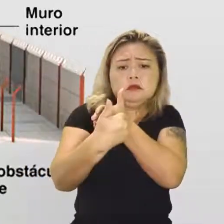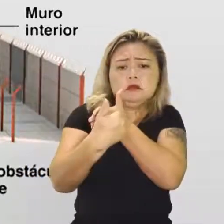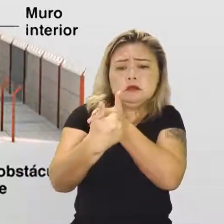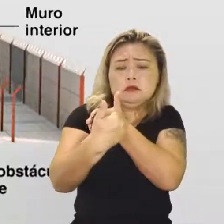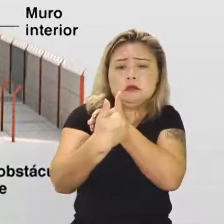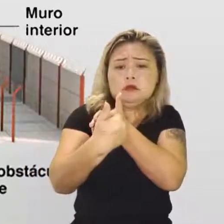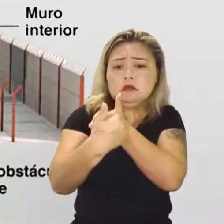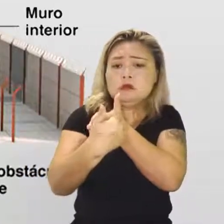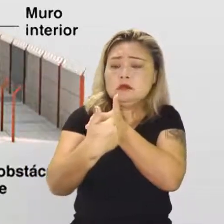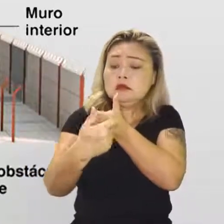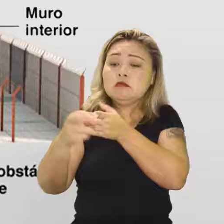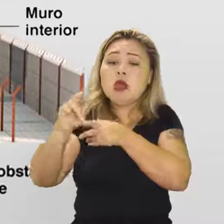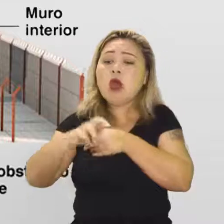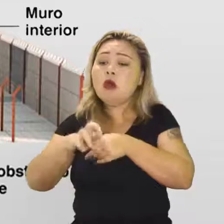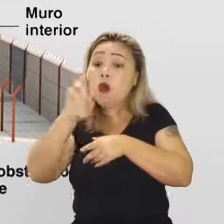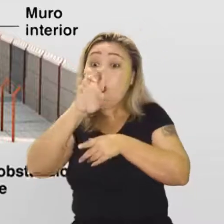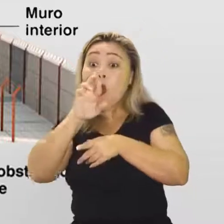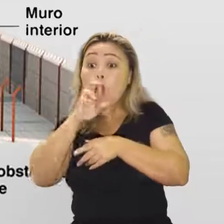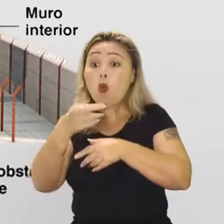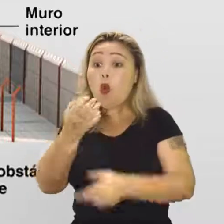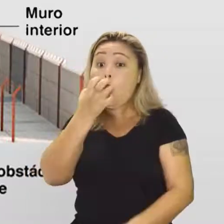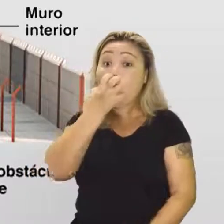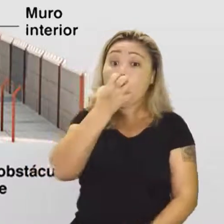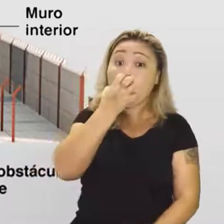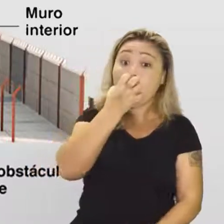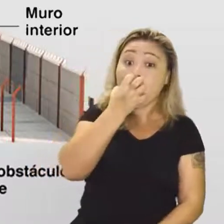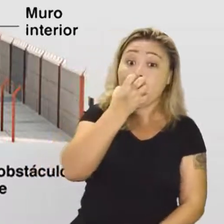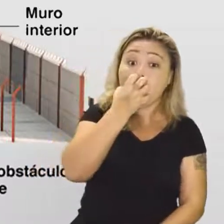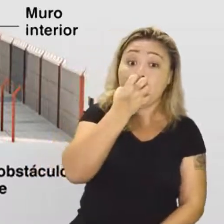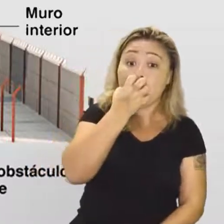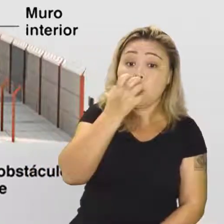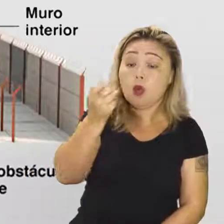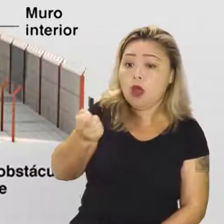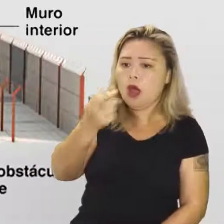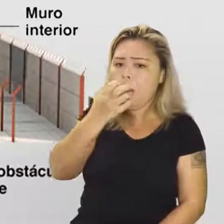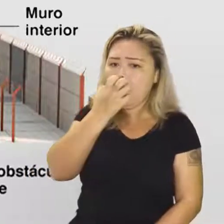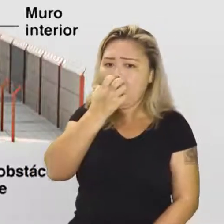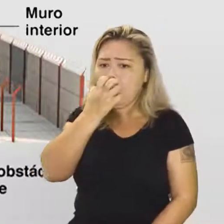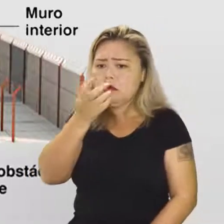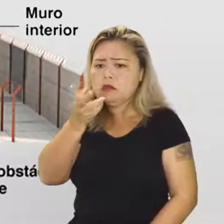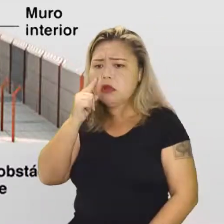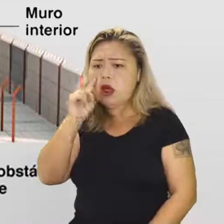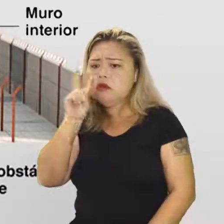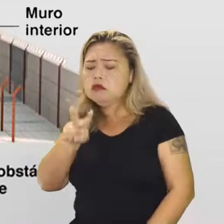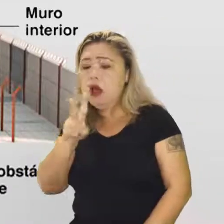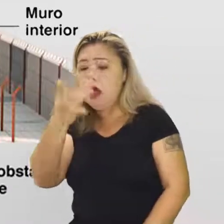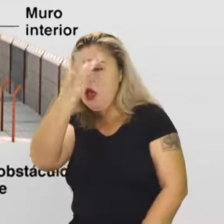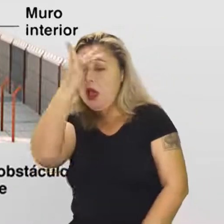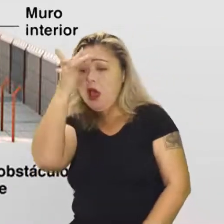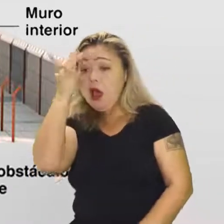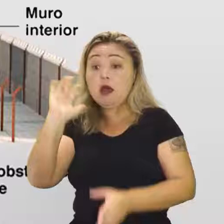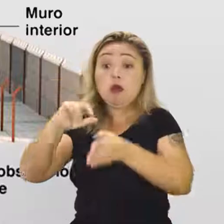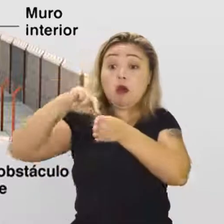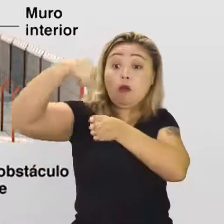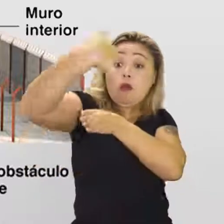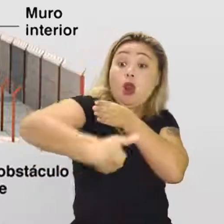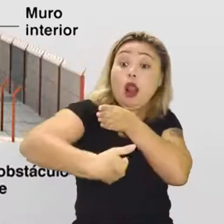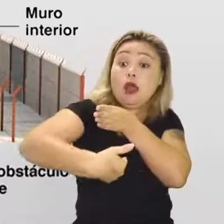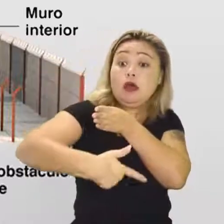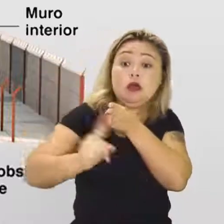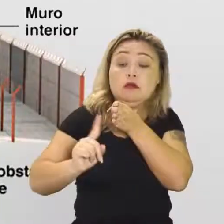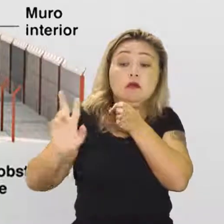Zona de vigilância com cachorros, olha ali. Vigilância canina, para as pessoas não pularem o